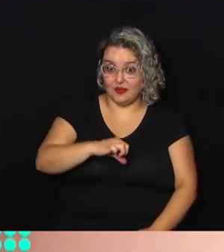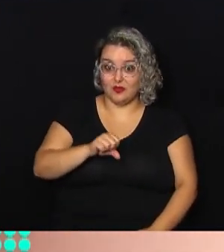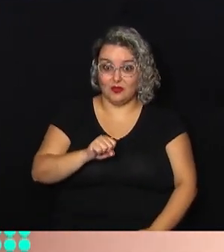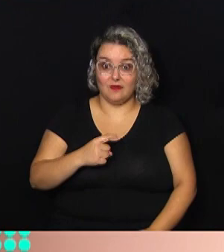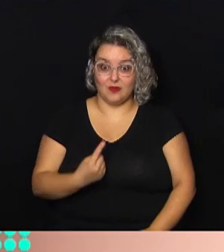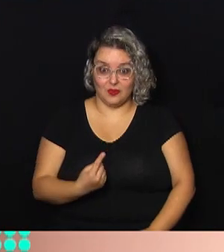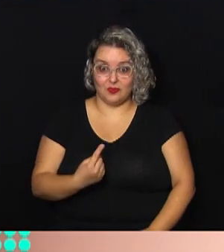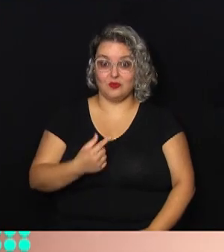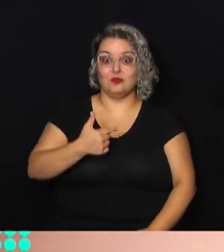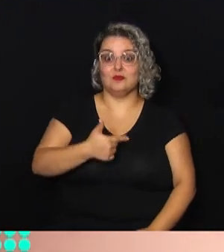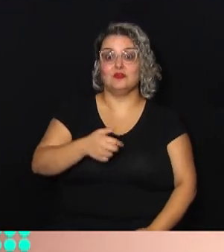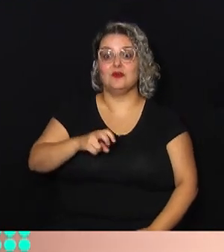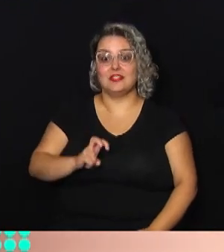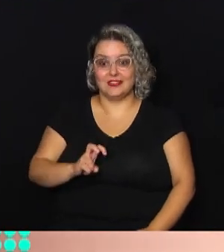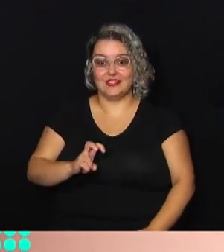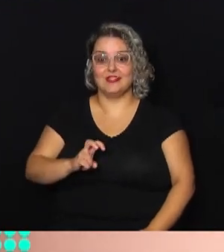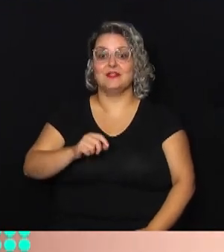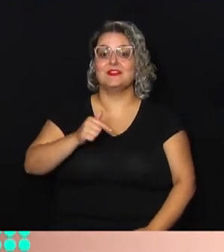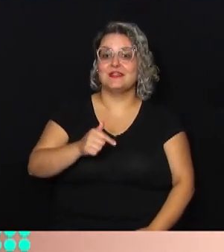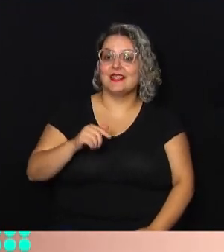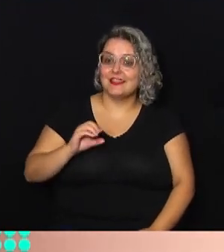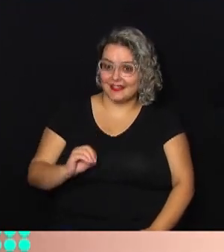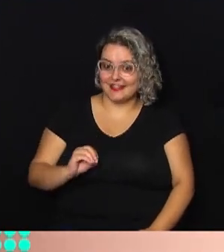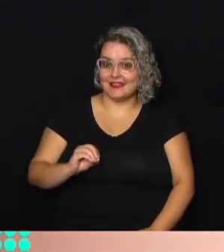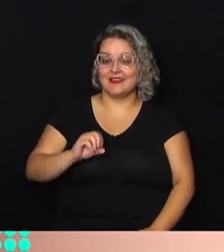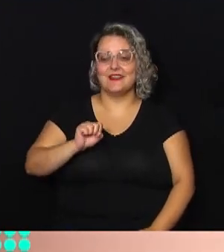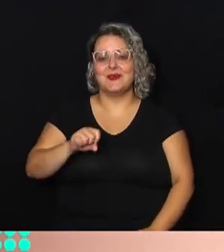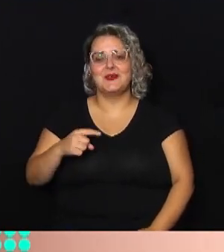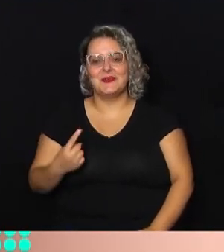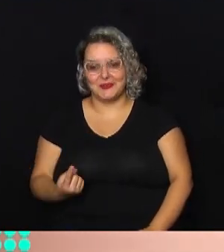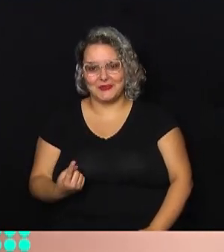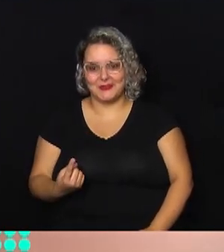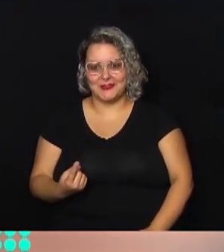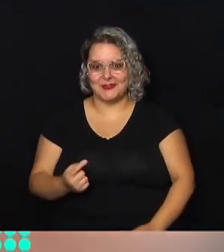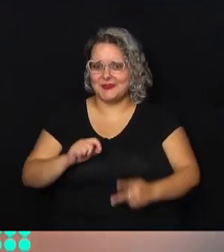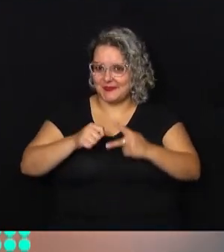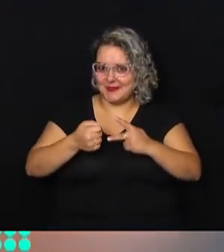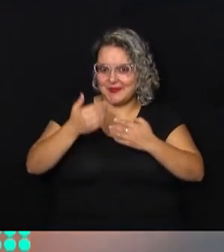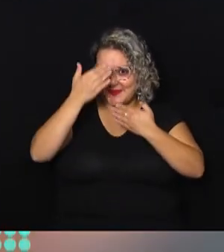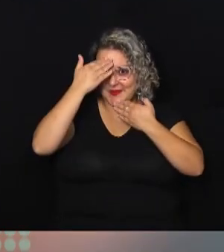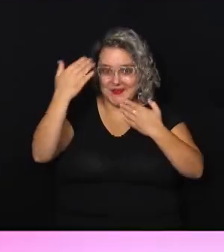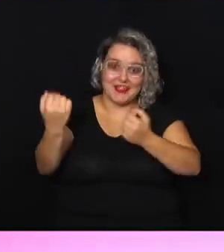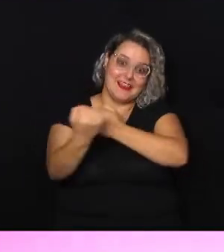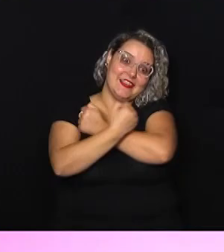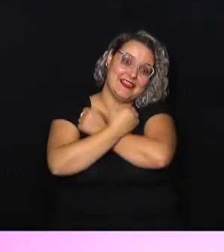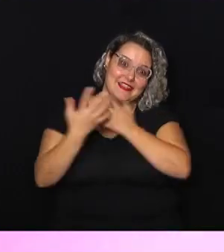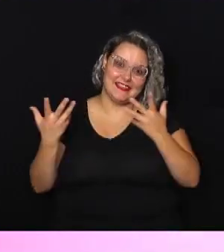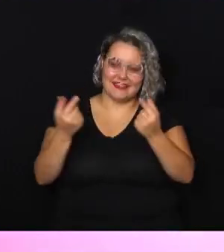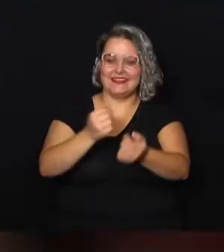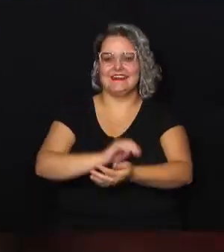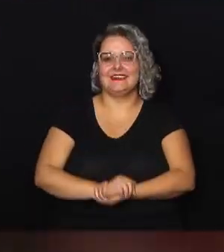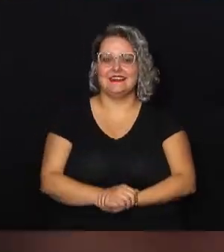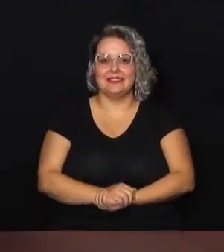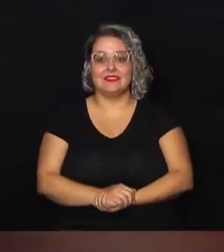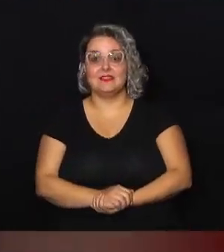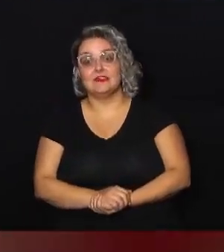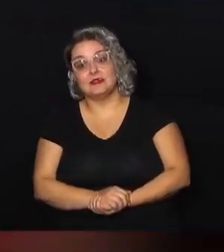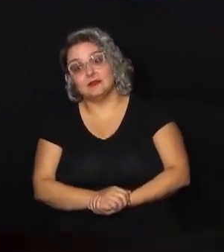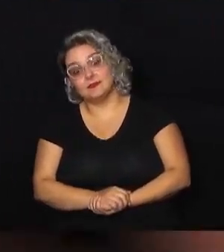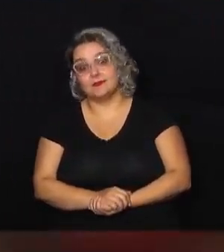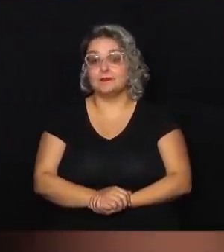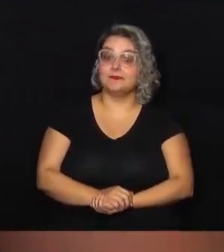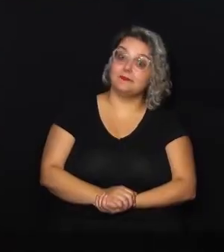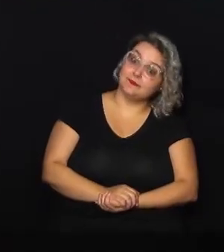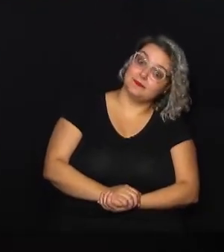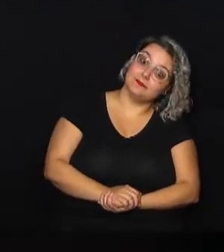981 25 7081. Muito obrigado e abraço a todos e a todas. Guarda, guarda,